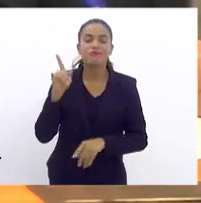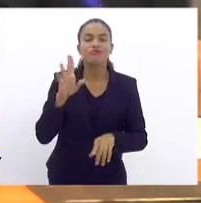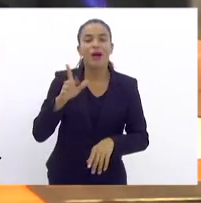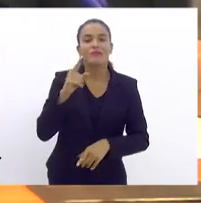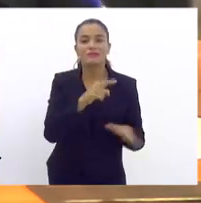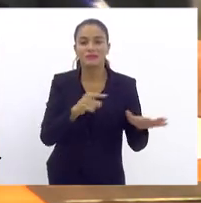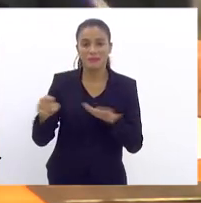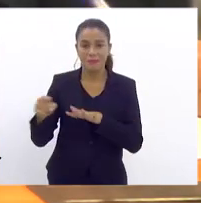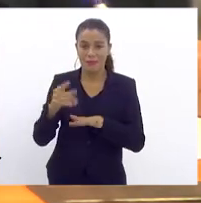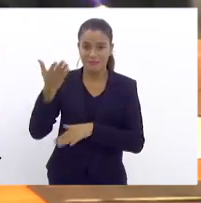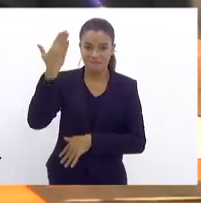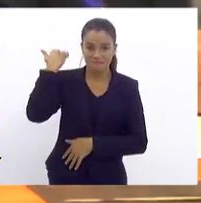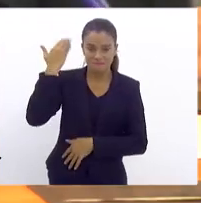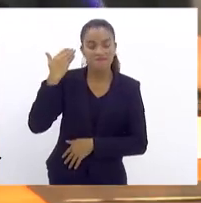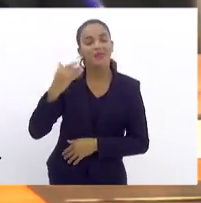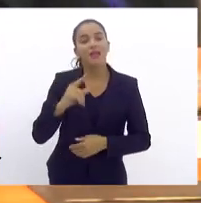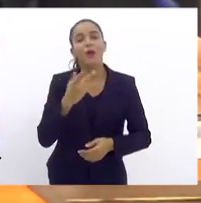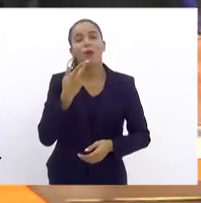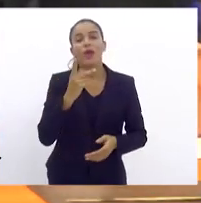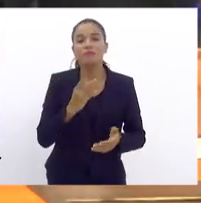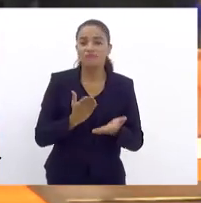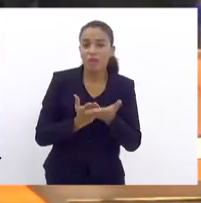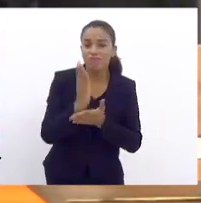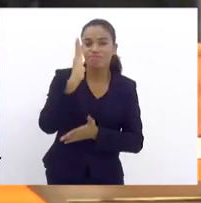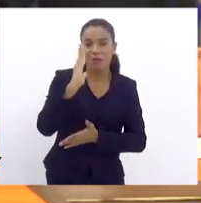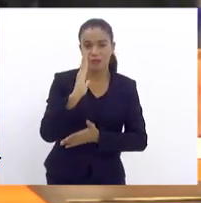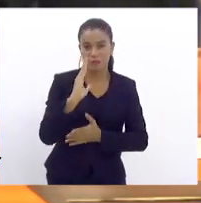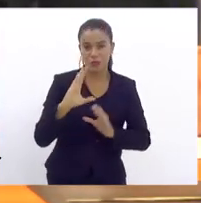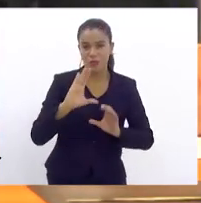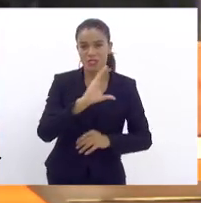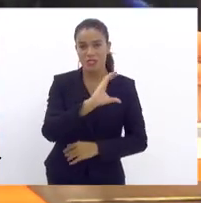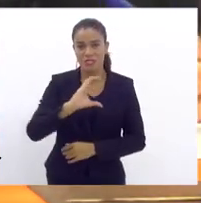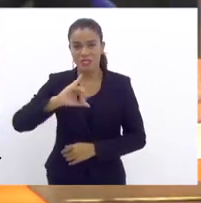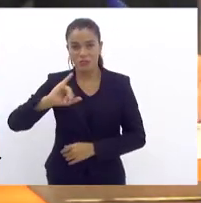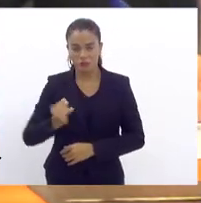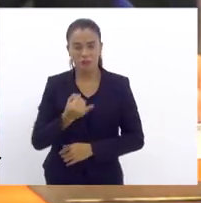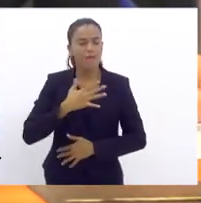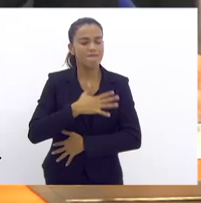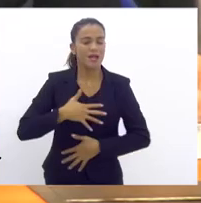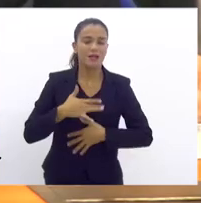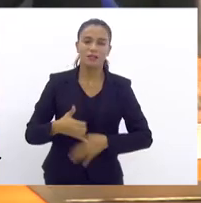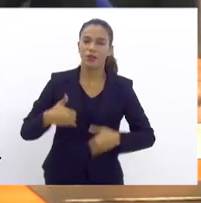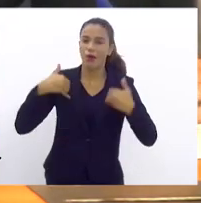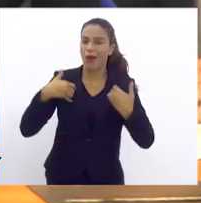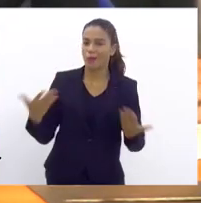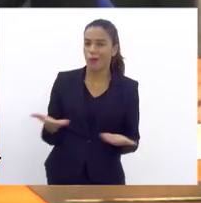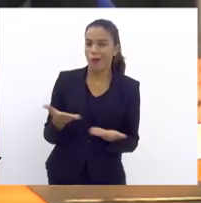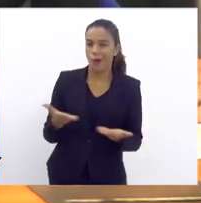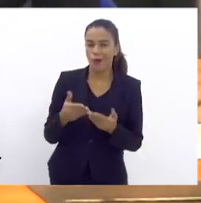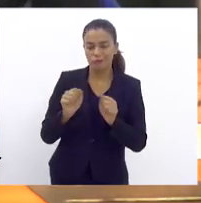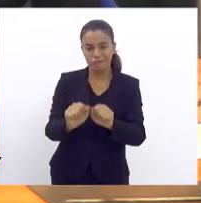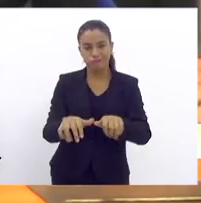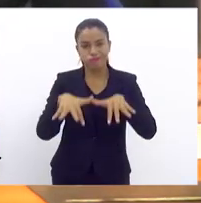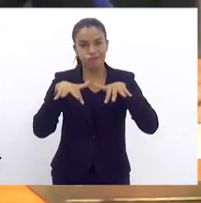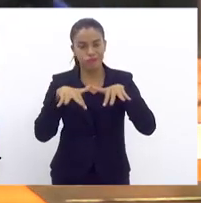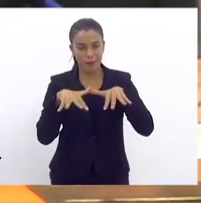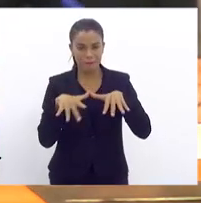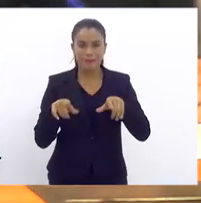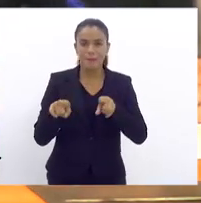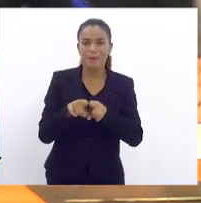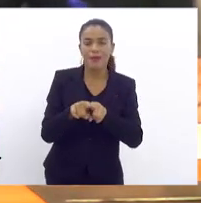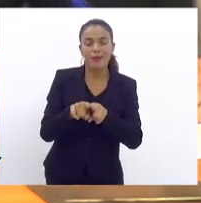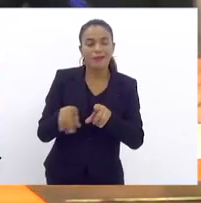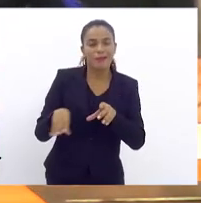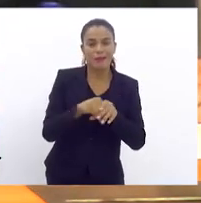passada na ccj passou para ccj então fico muito feliz muito honrado de hoje como parlamentar poder tá